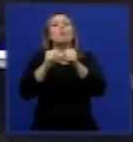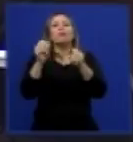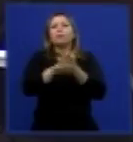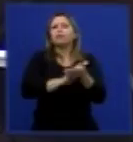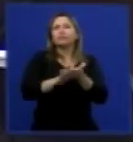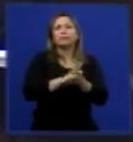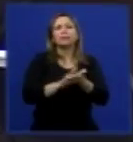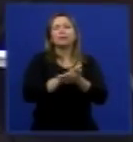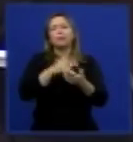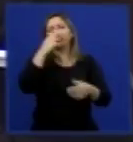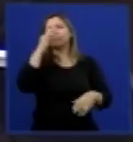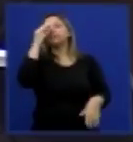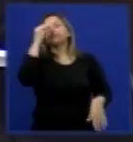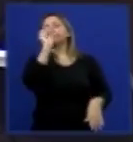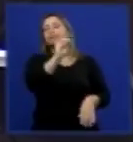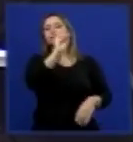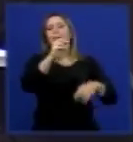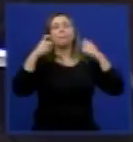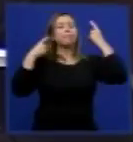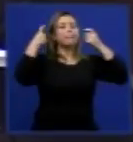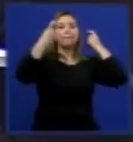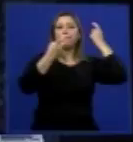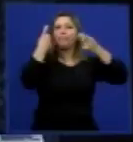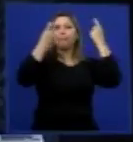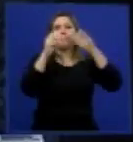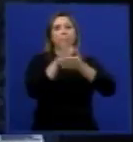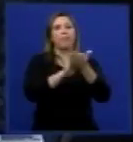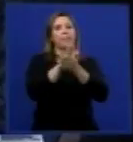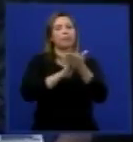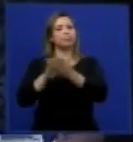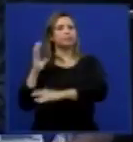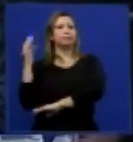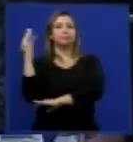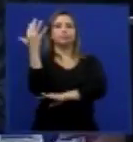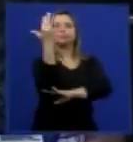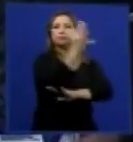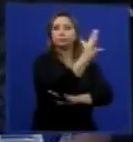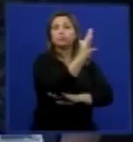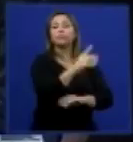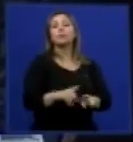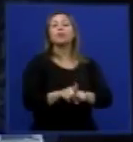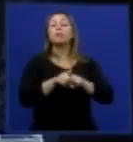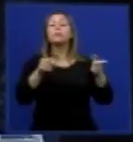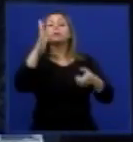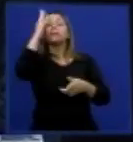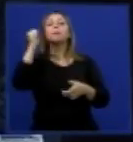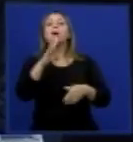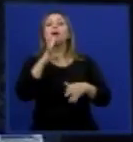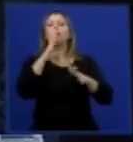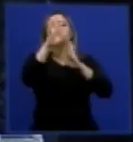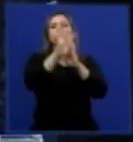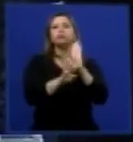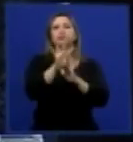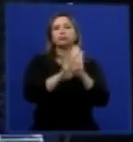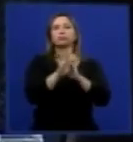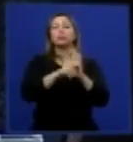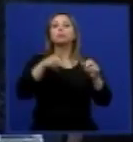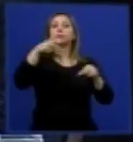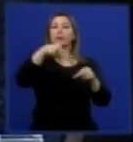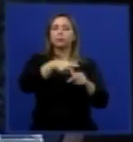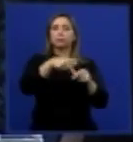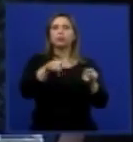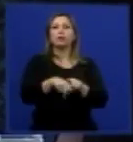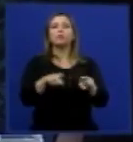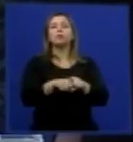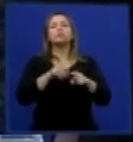absoluto descaso e despreocupação com a questão ambiental o embasamento técnico e a parceria com a Petrobrás